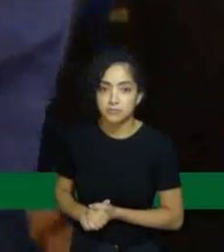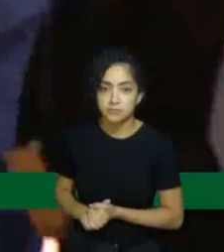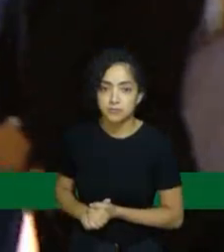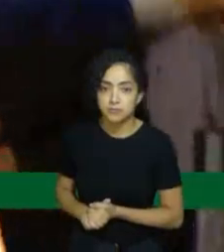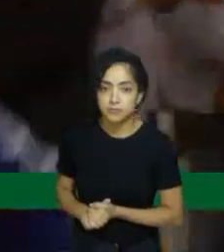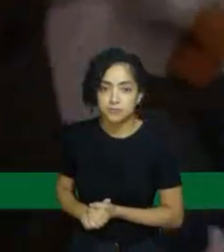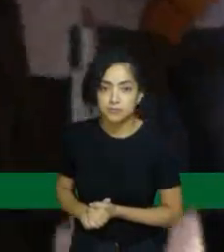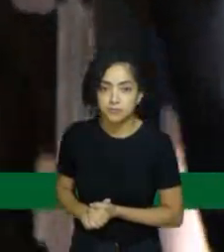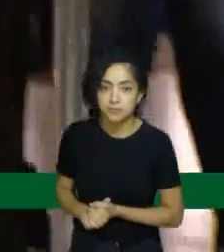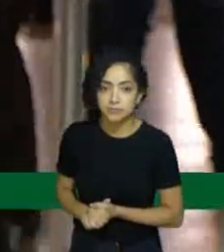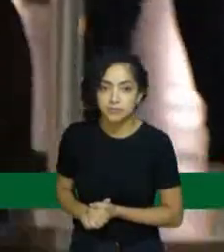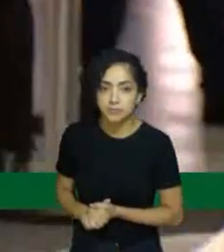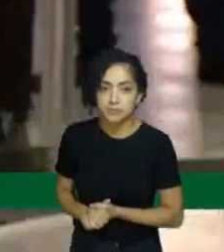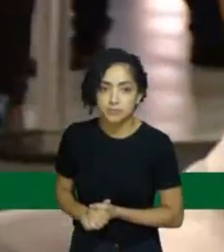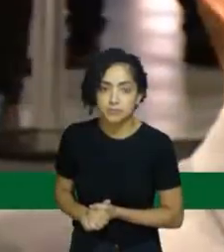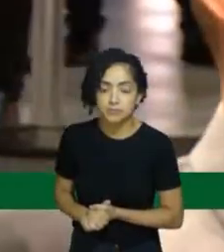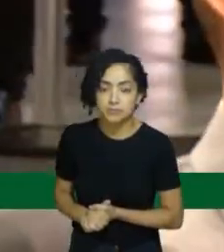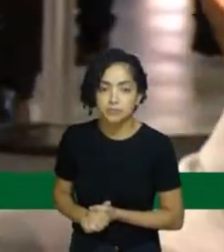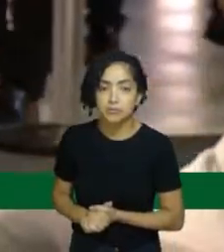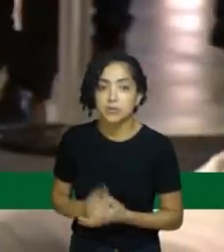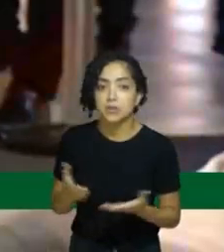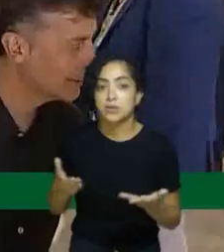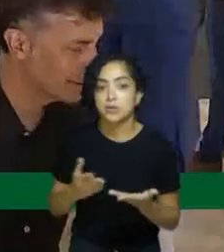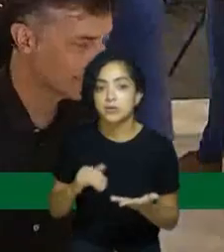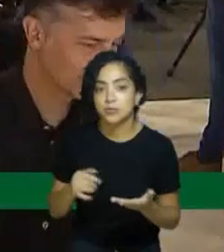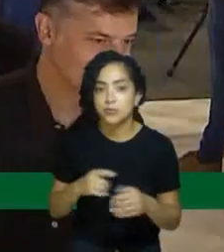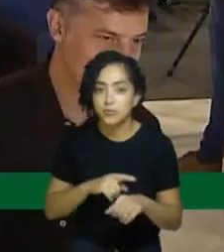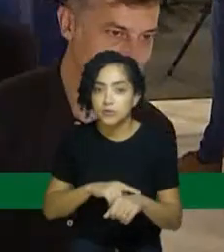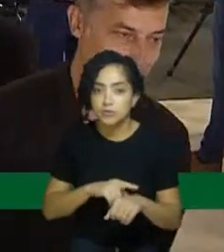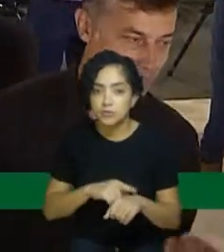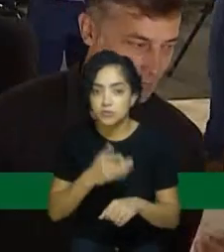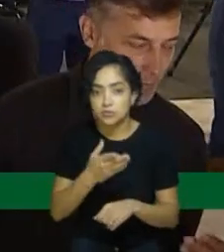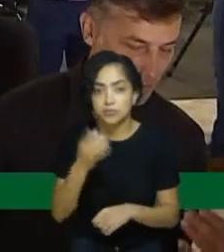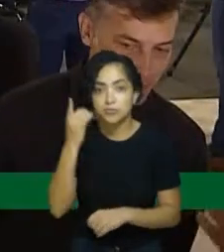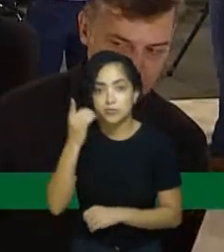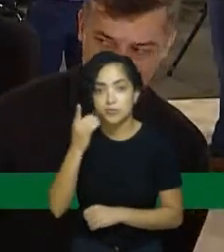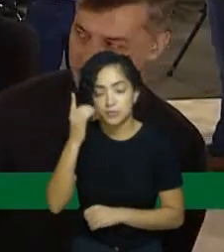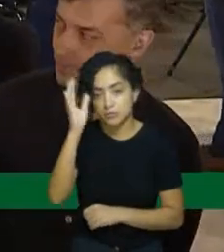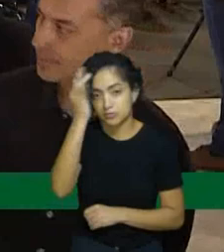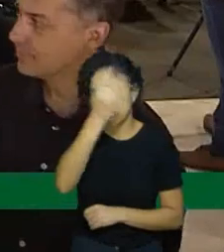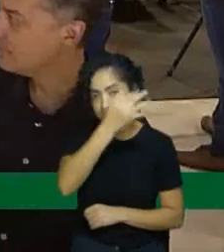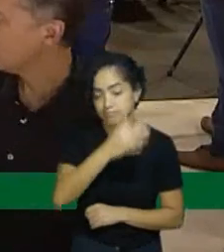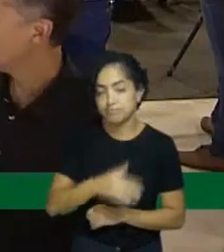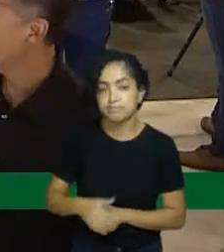Ivan e aproveitando o momento que já estava em pé Deputado Fabiano da Luz